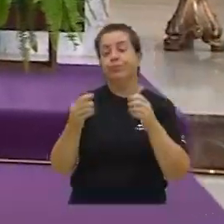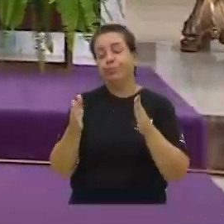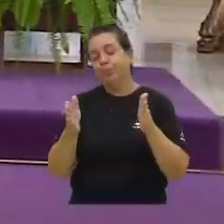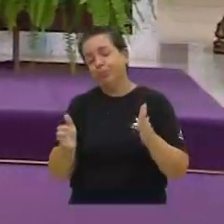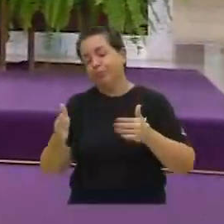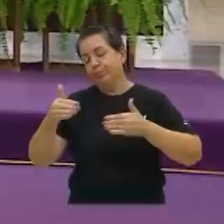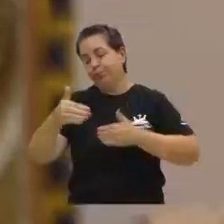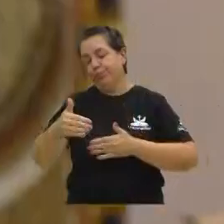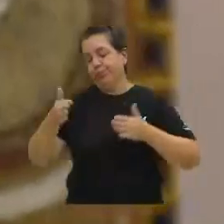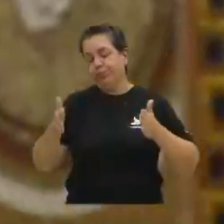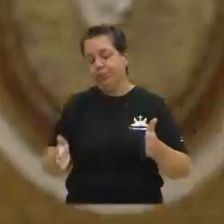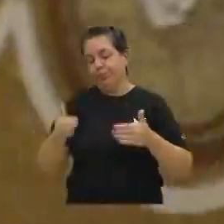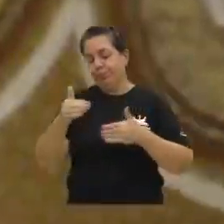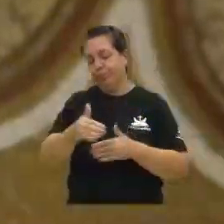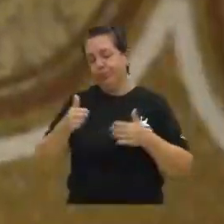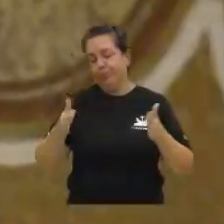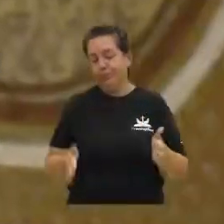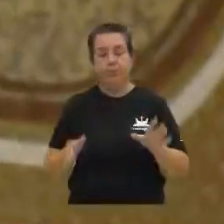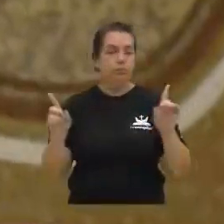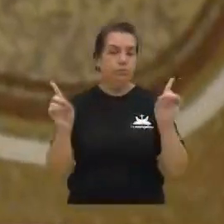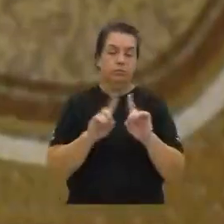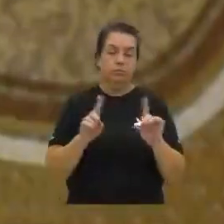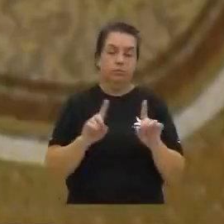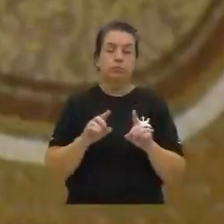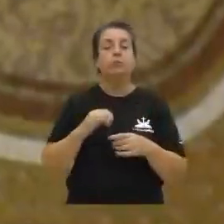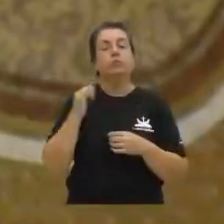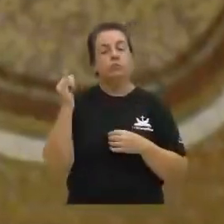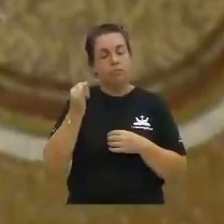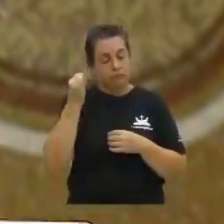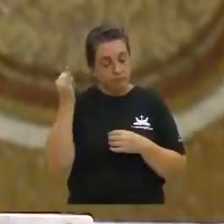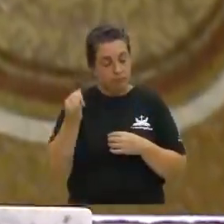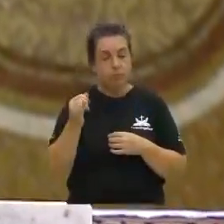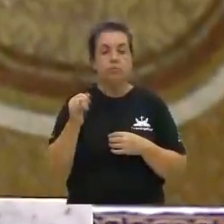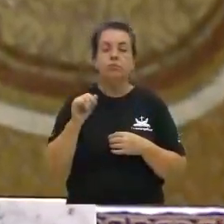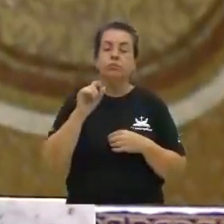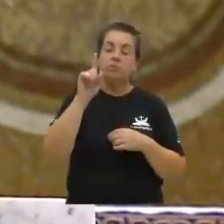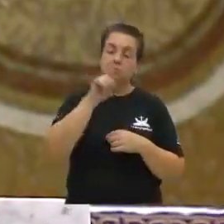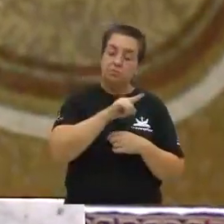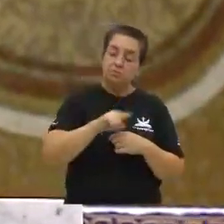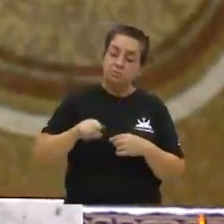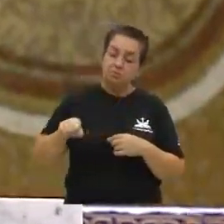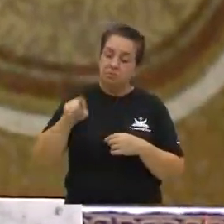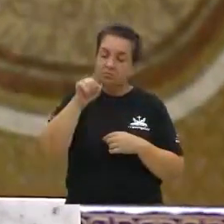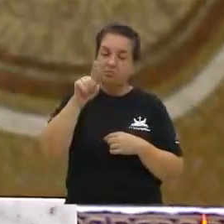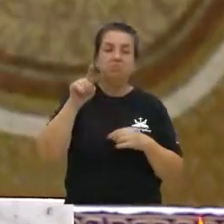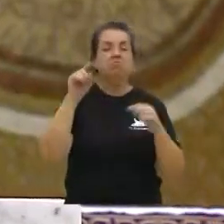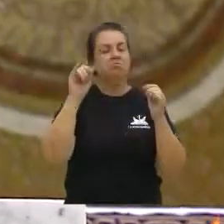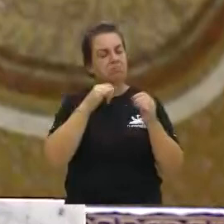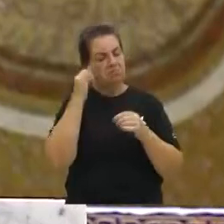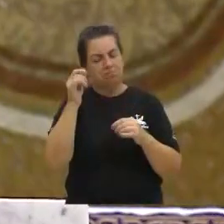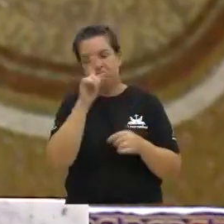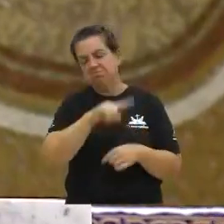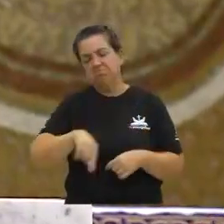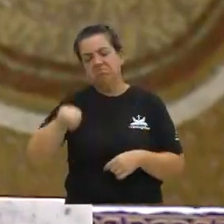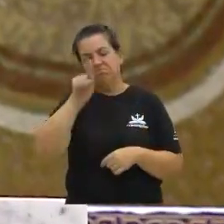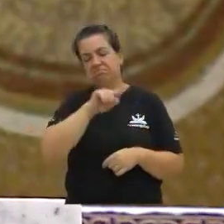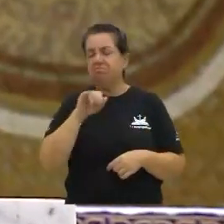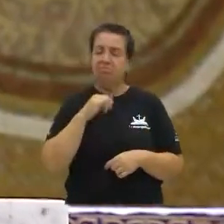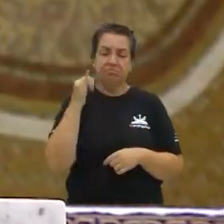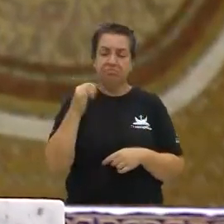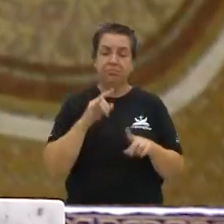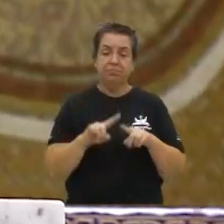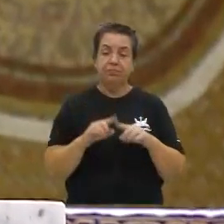quadradinho. Não, o quadrado é importante, o retângulo é importante, o círculo é importante,